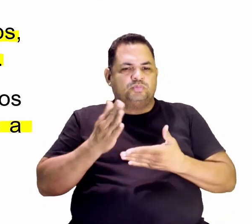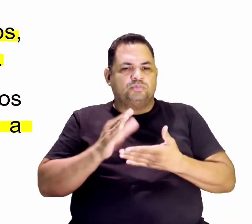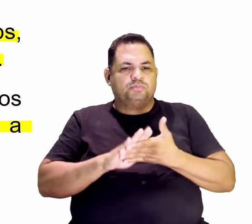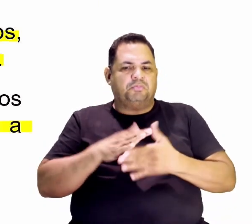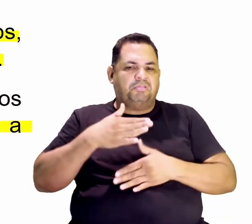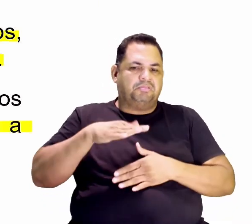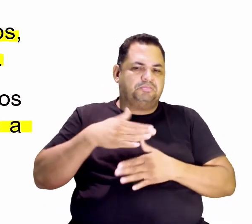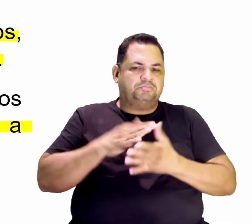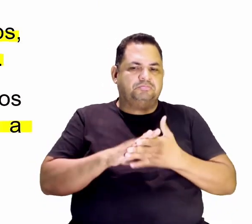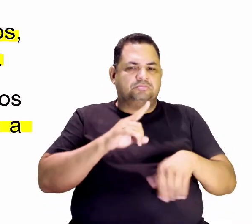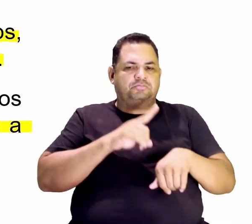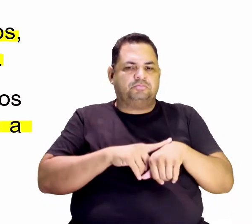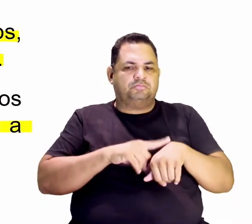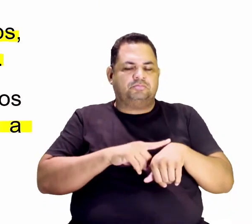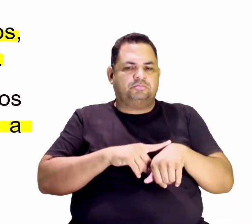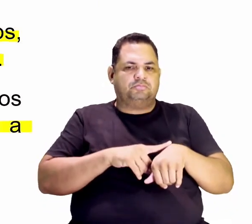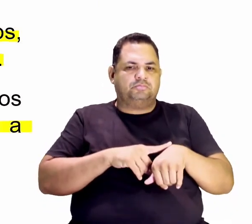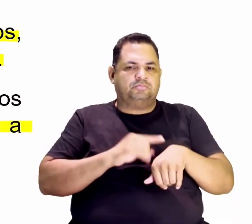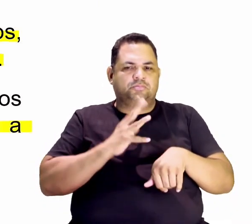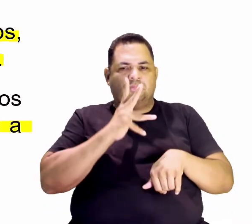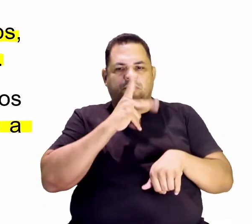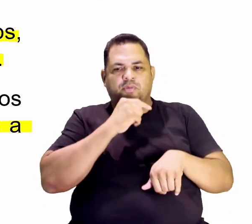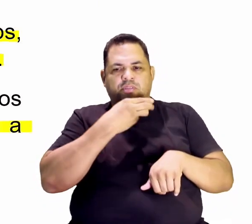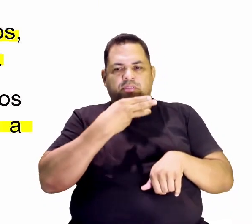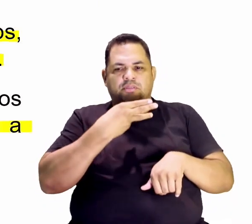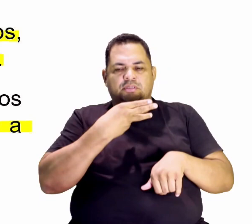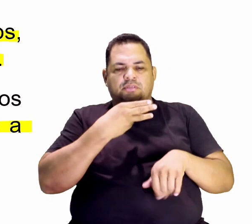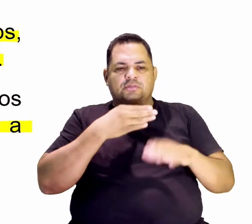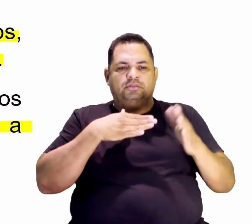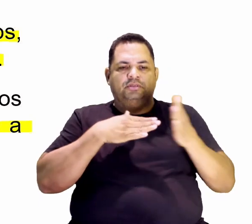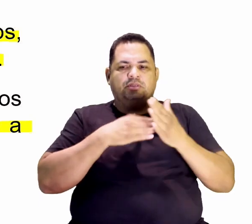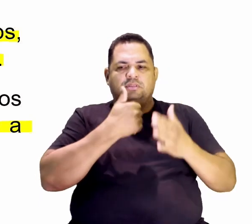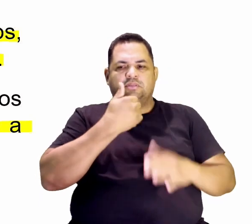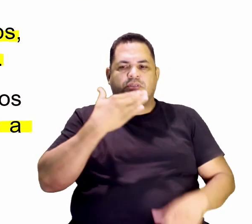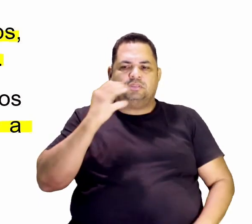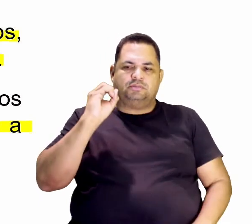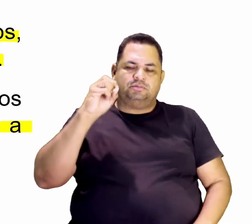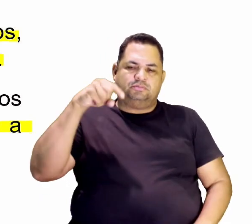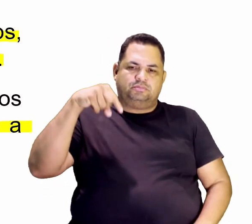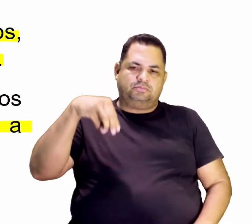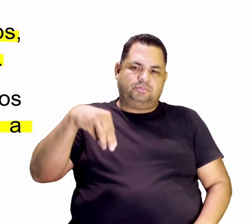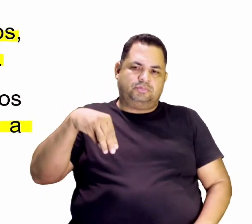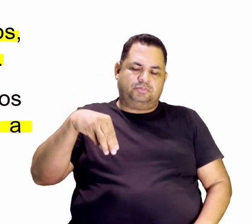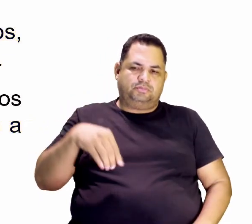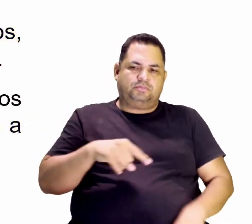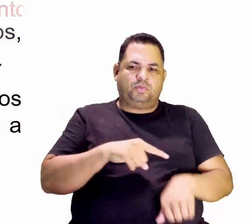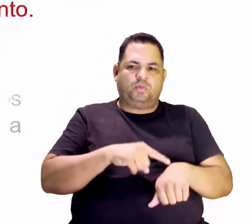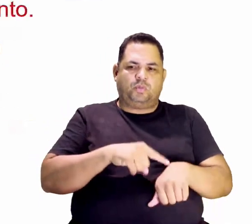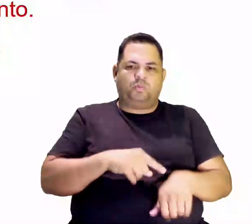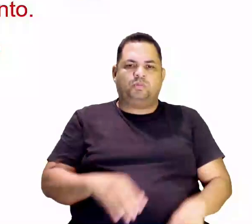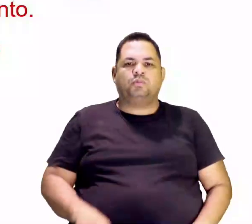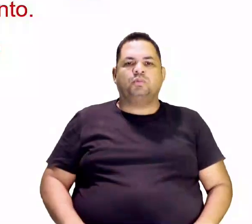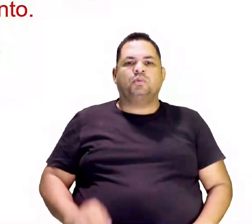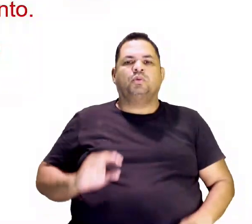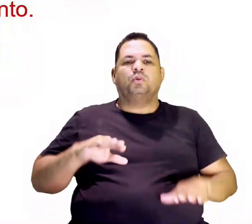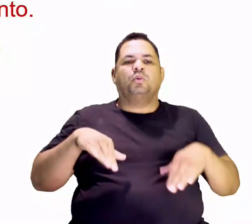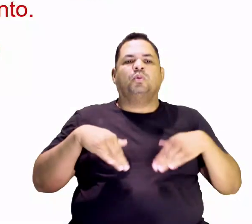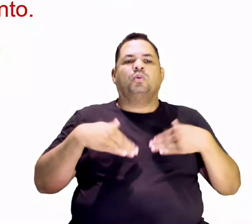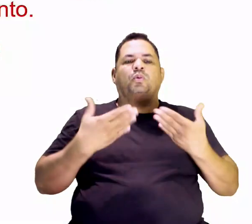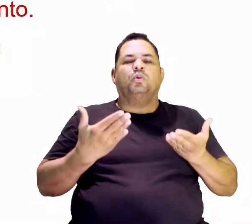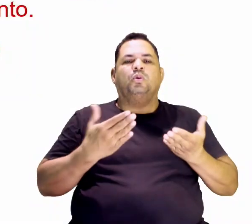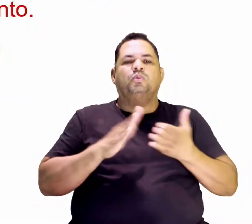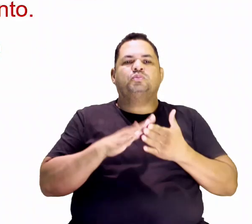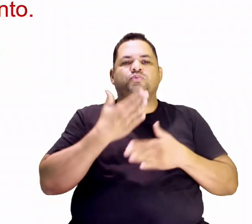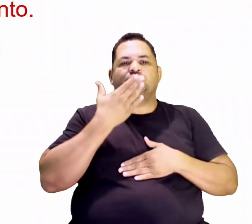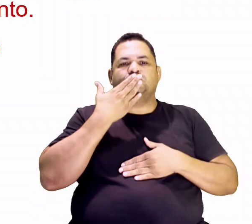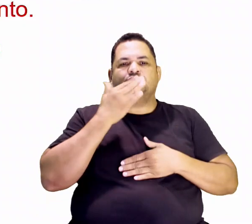exercícios, essas práticas de 3 a 10 minutos. Tá bem tranquilo, né, gente? Tá bem tranquilo. Então, que tipo de atividade eu posso fazer,